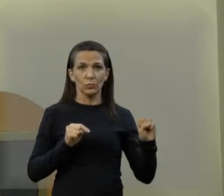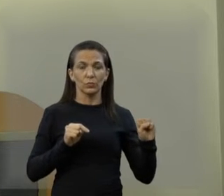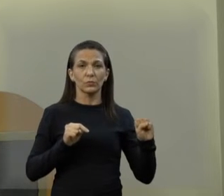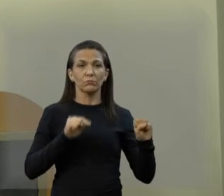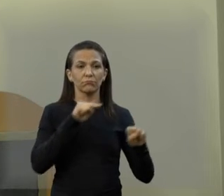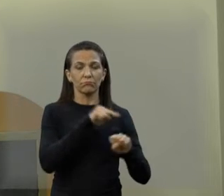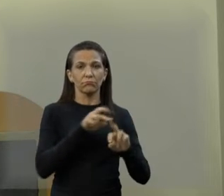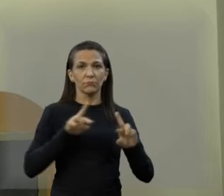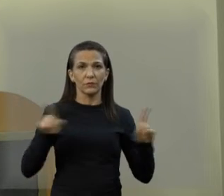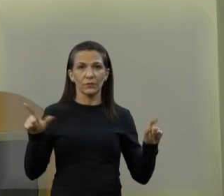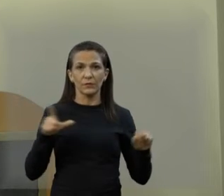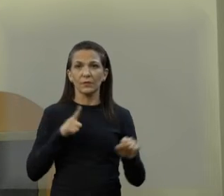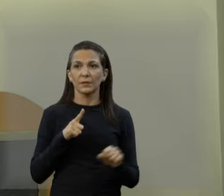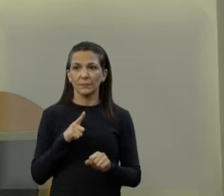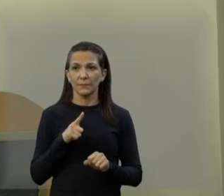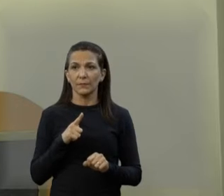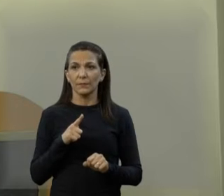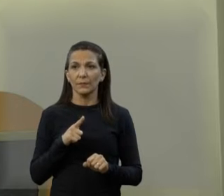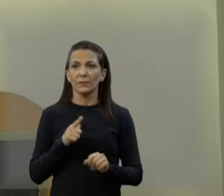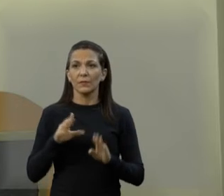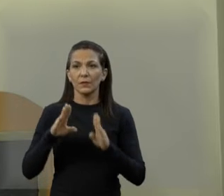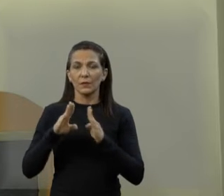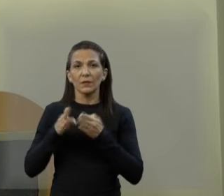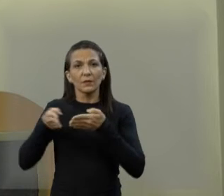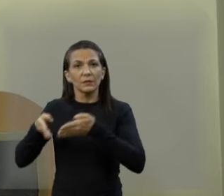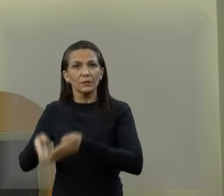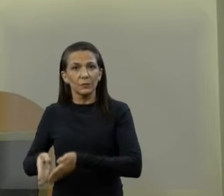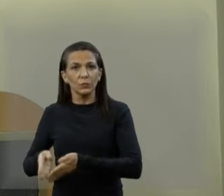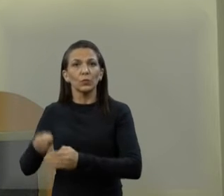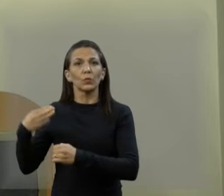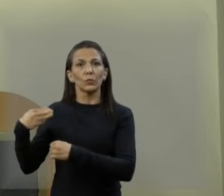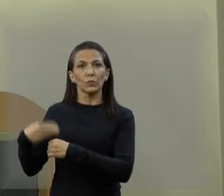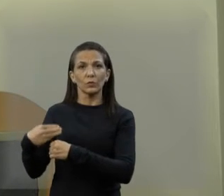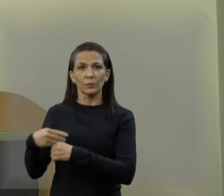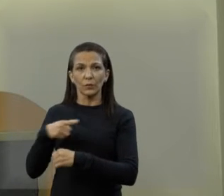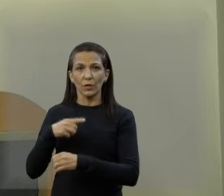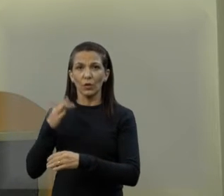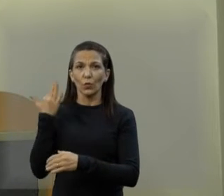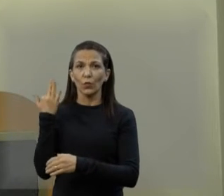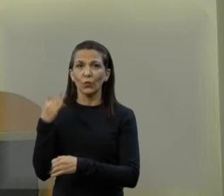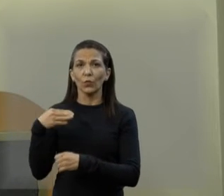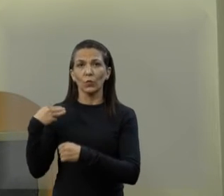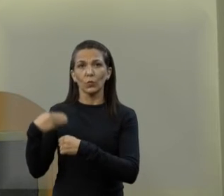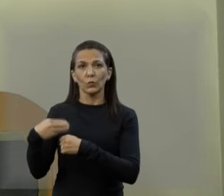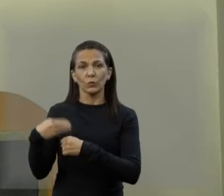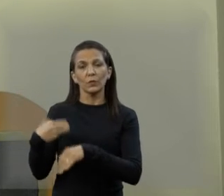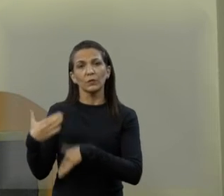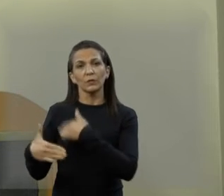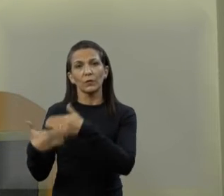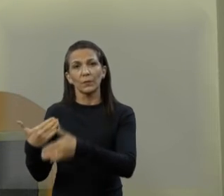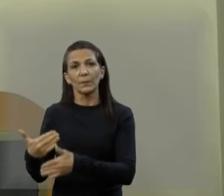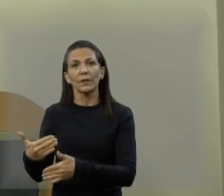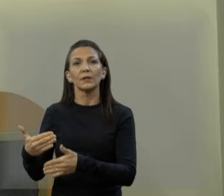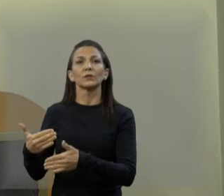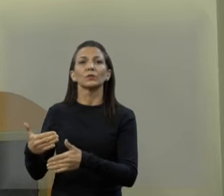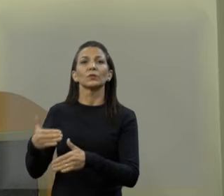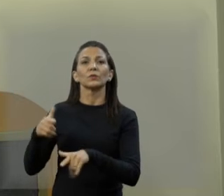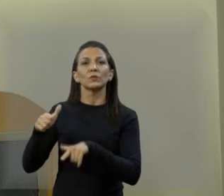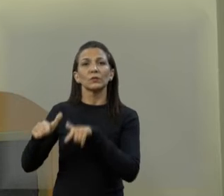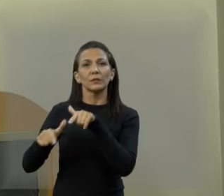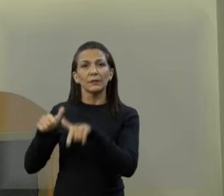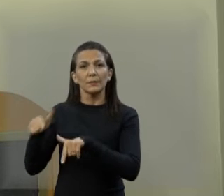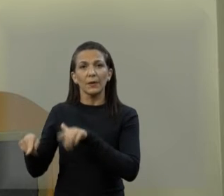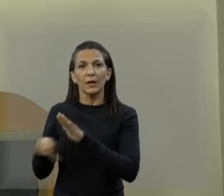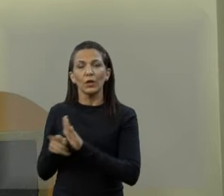regime de regularização de sepultura dos cemitérios públicos municipais a criação do Fundo Municipal de Desenvolvimento e serviços funerários